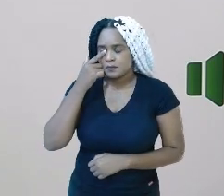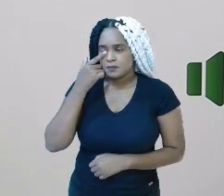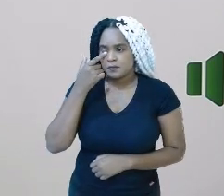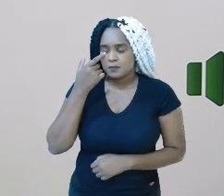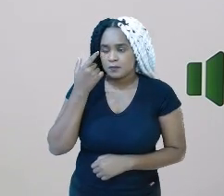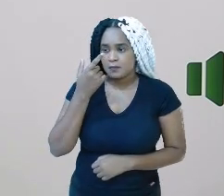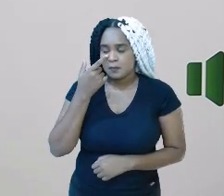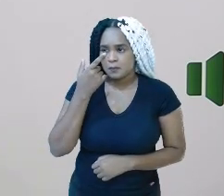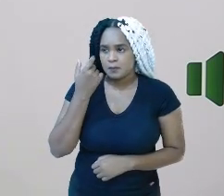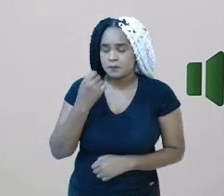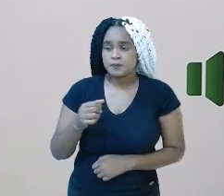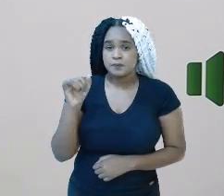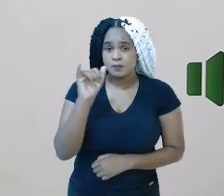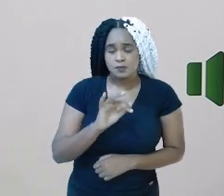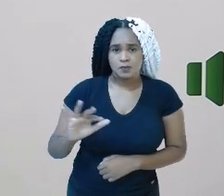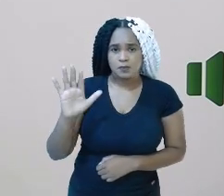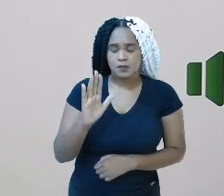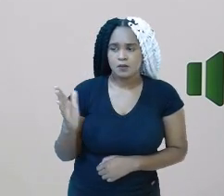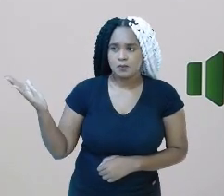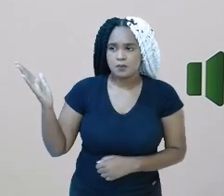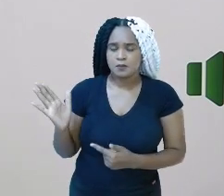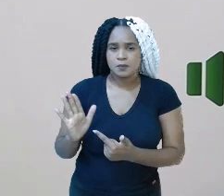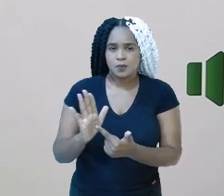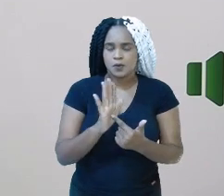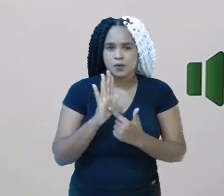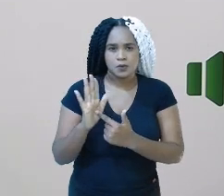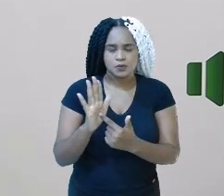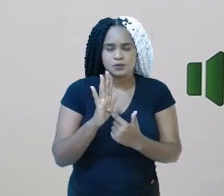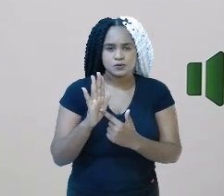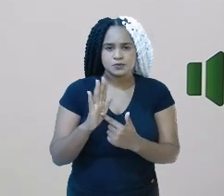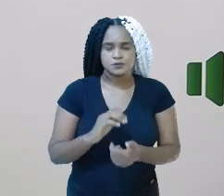vai ver mais algumas observações sobre isso.